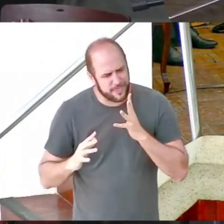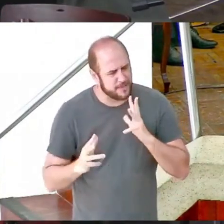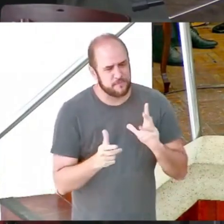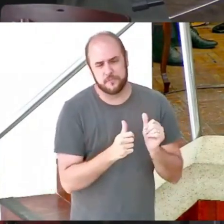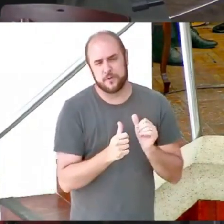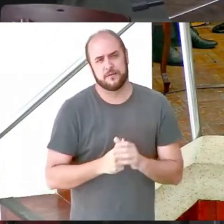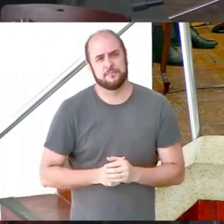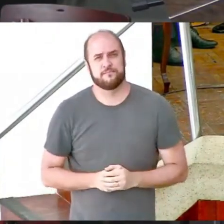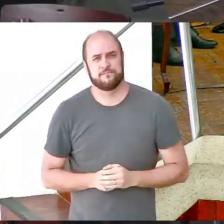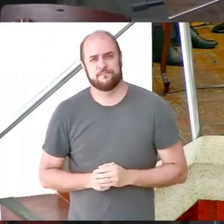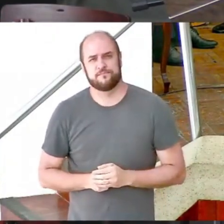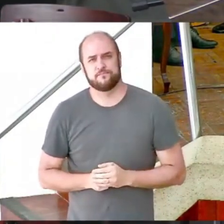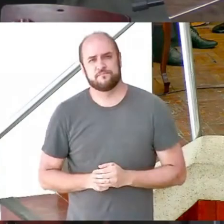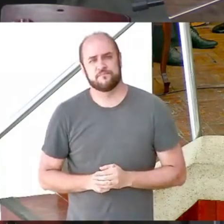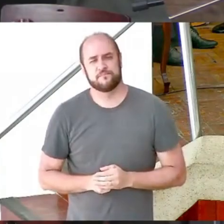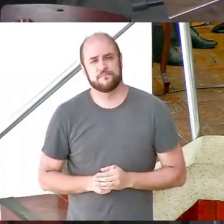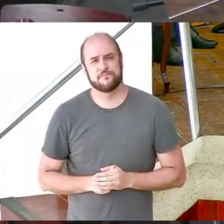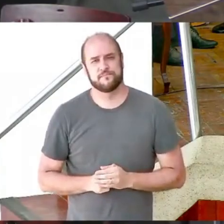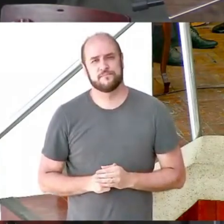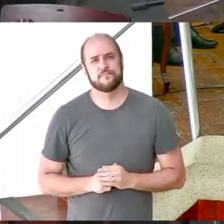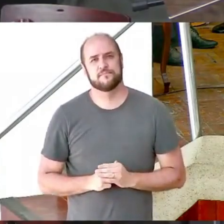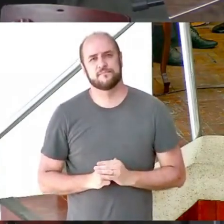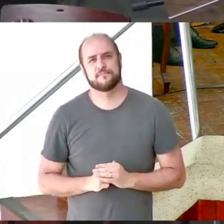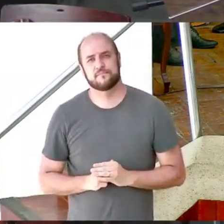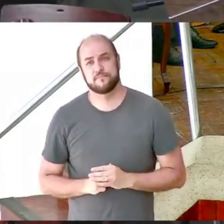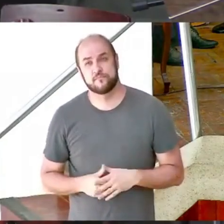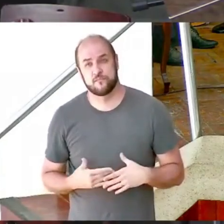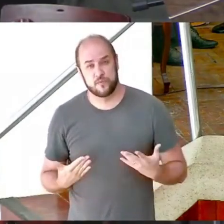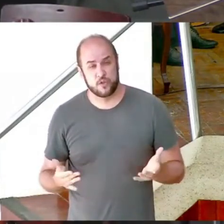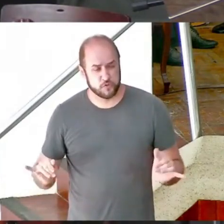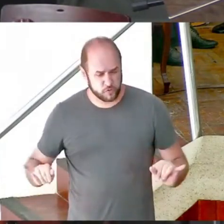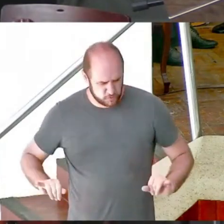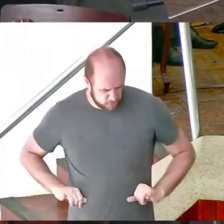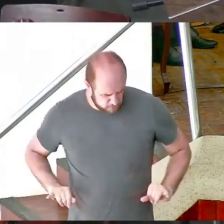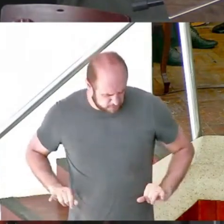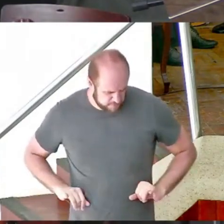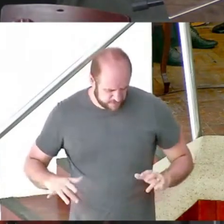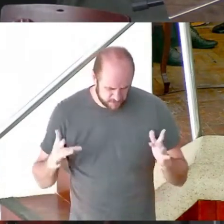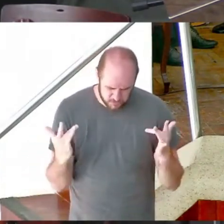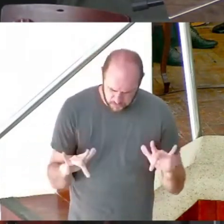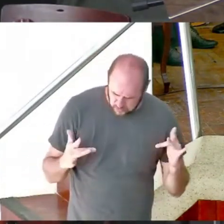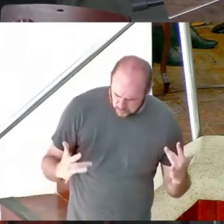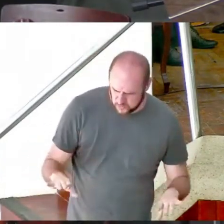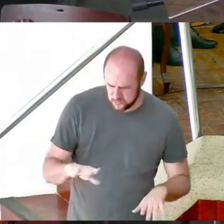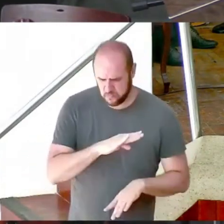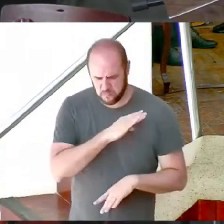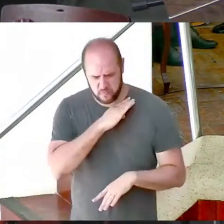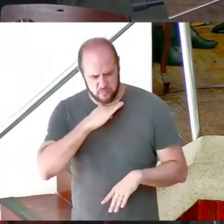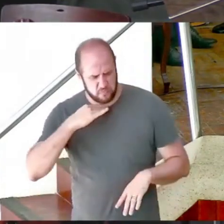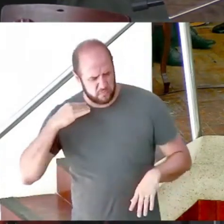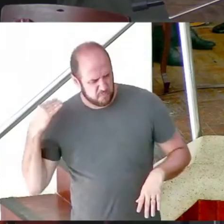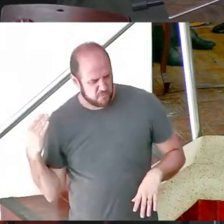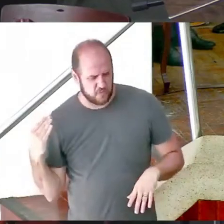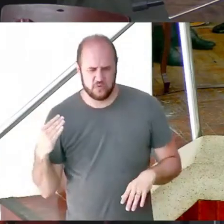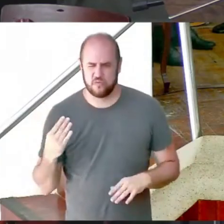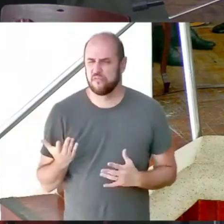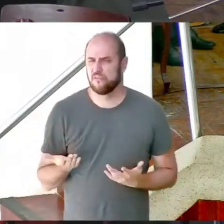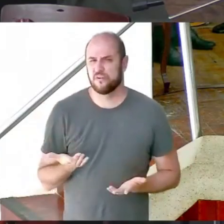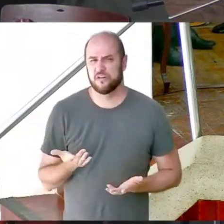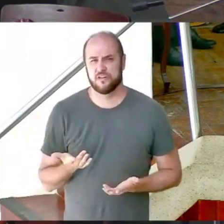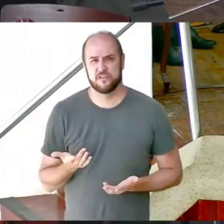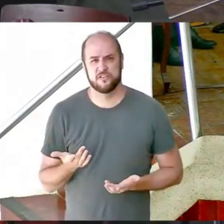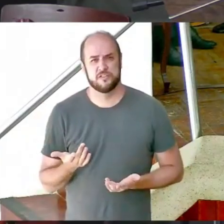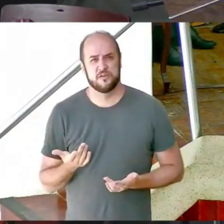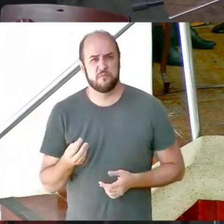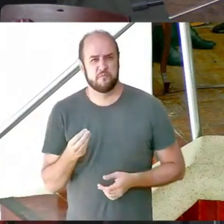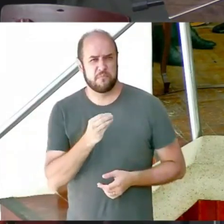enxutas de uma vez por todas. Aí toda dor, toda morte, todo luto, toda doença, todo